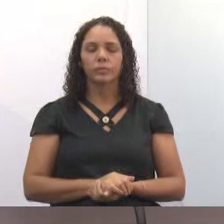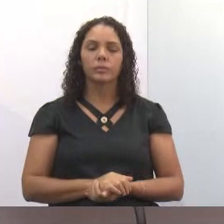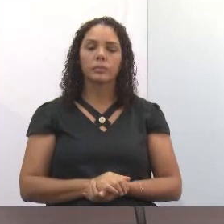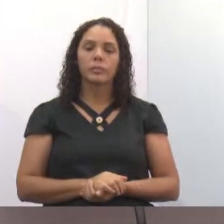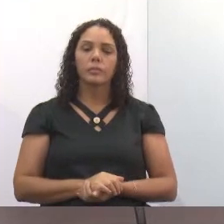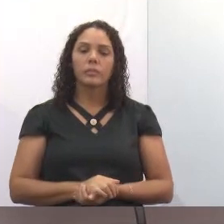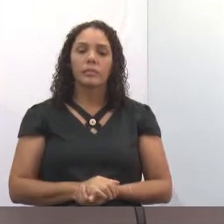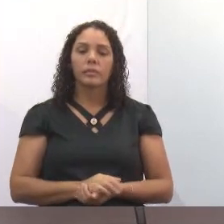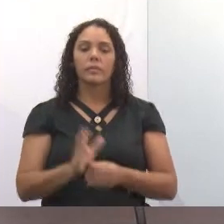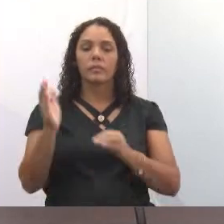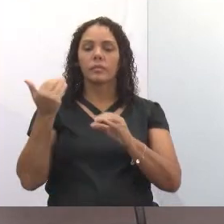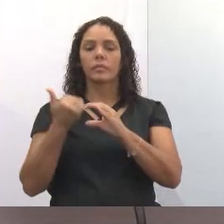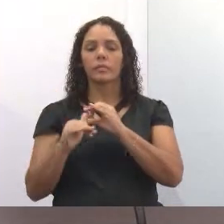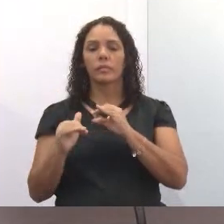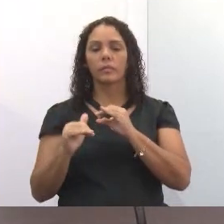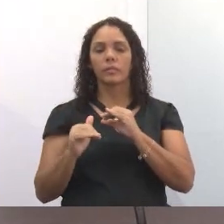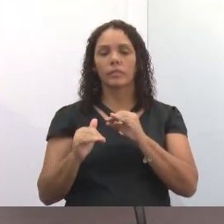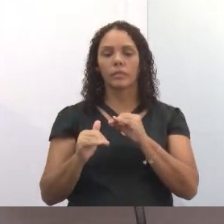que foi